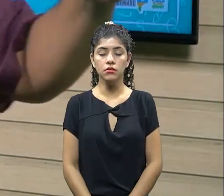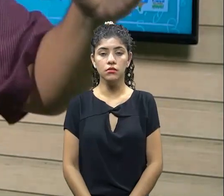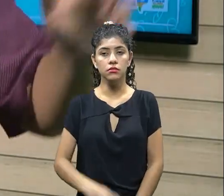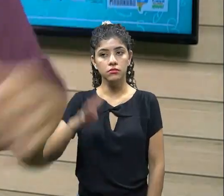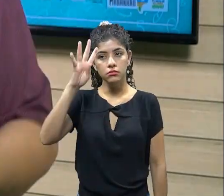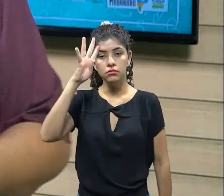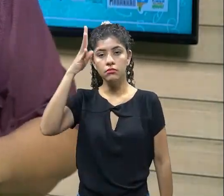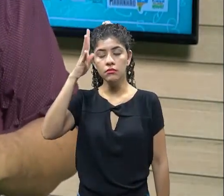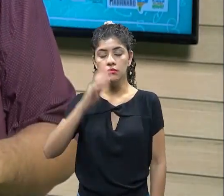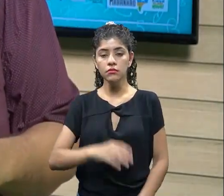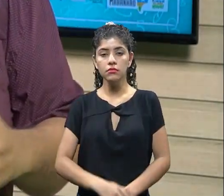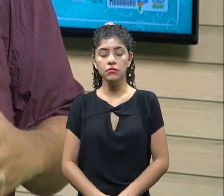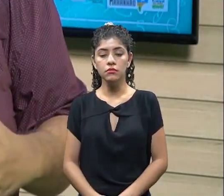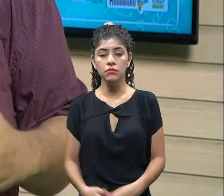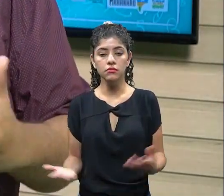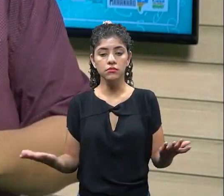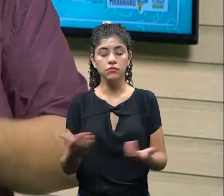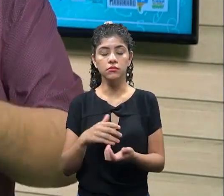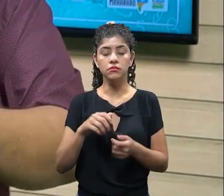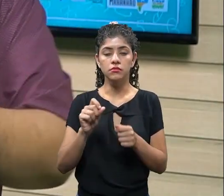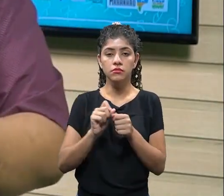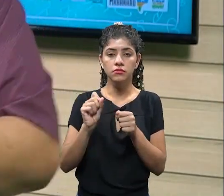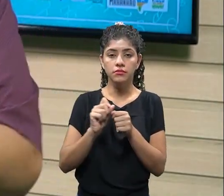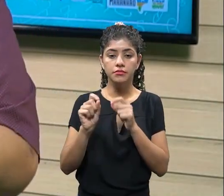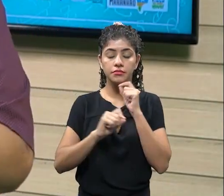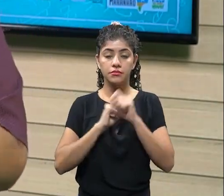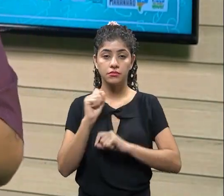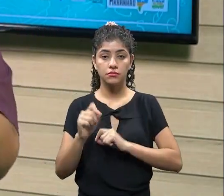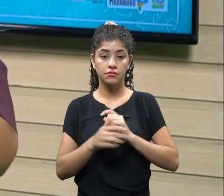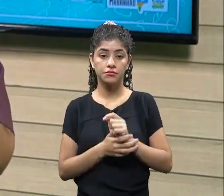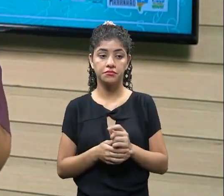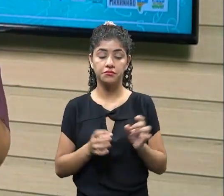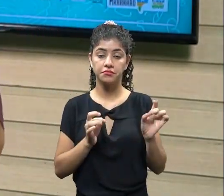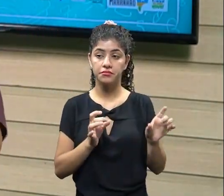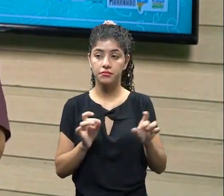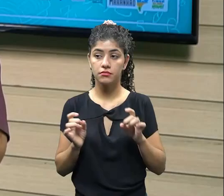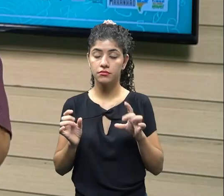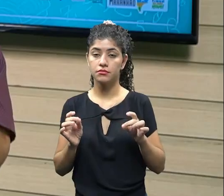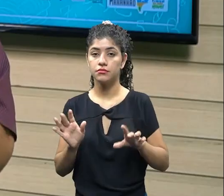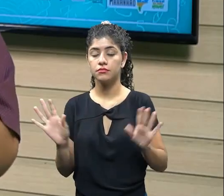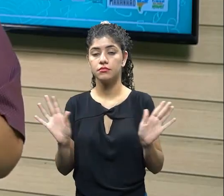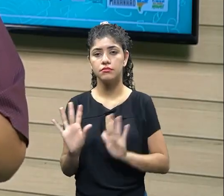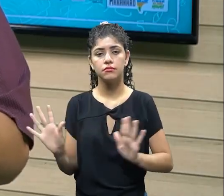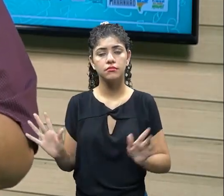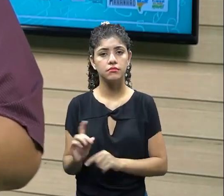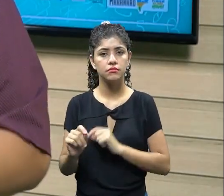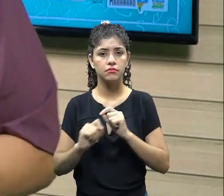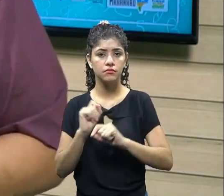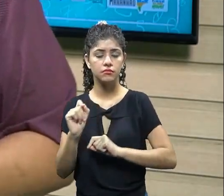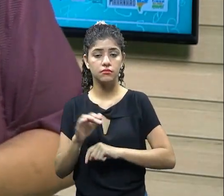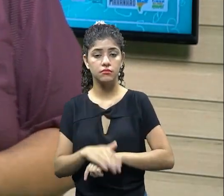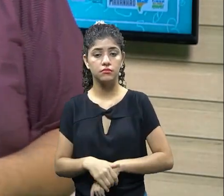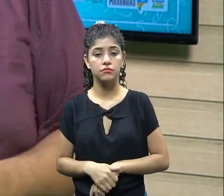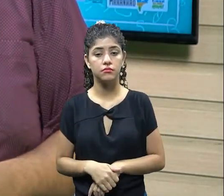resultado. A atividade são o quê? São a questão de venda. Então, isso não é, de certa